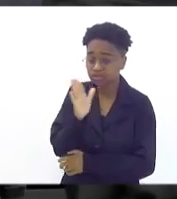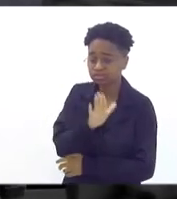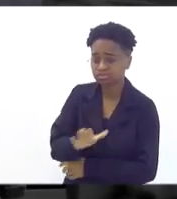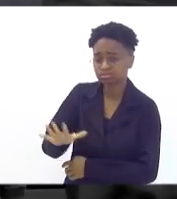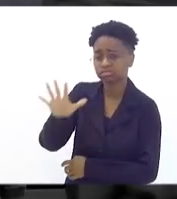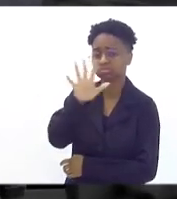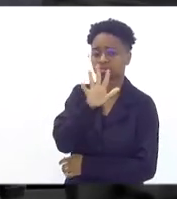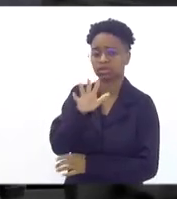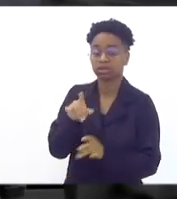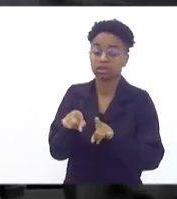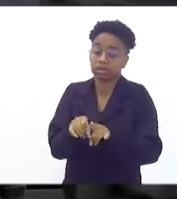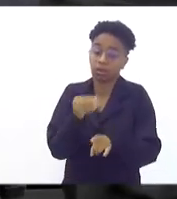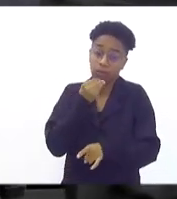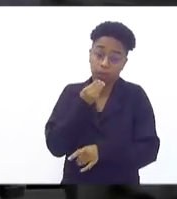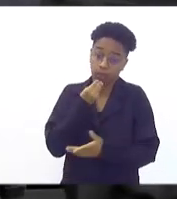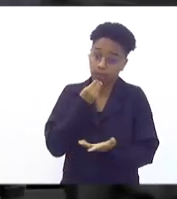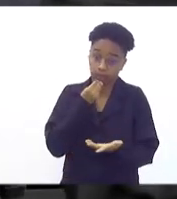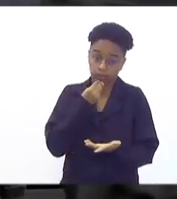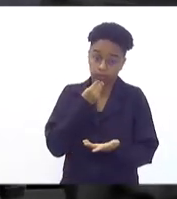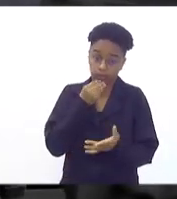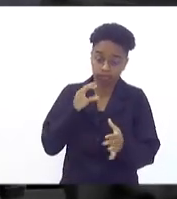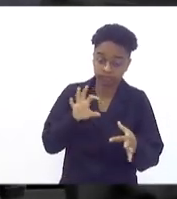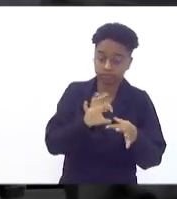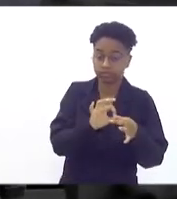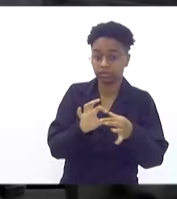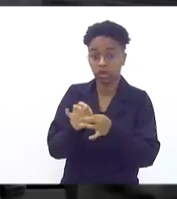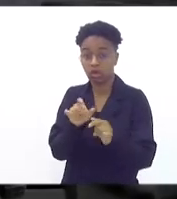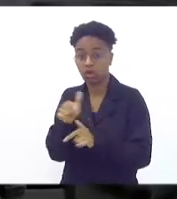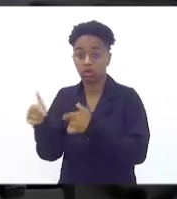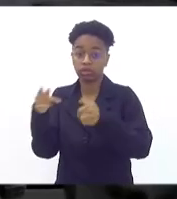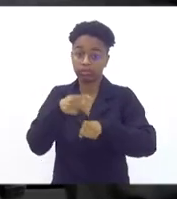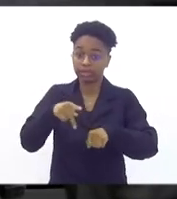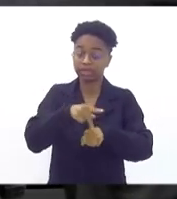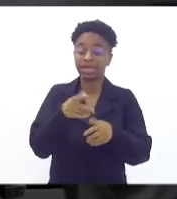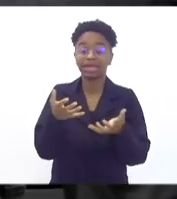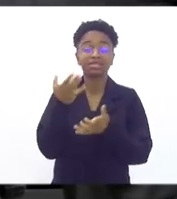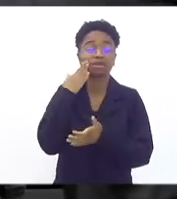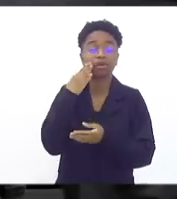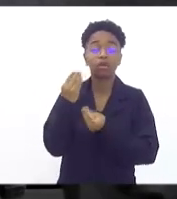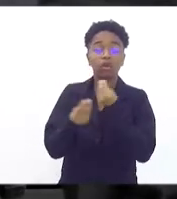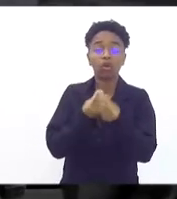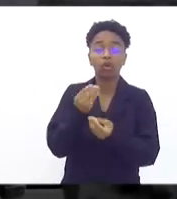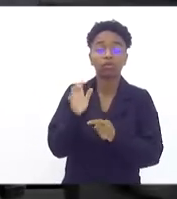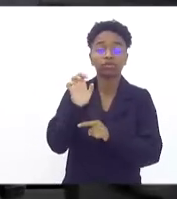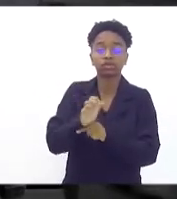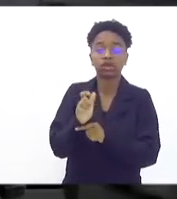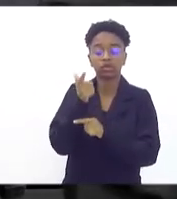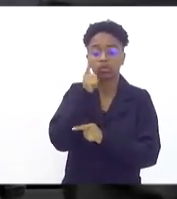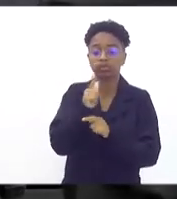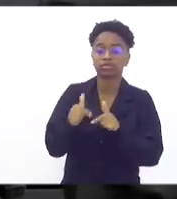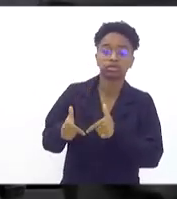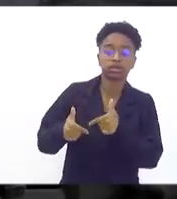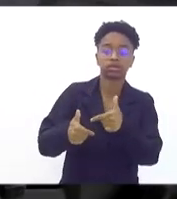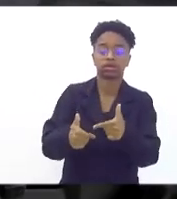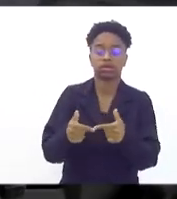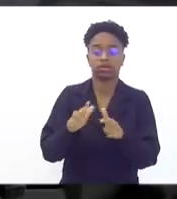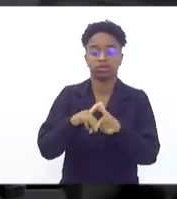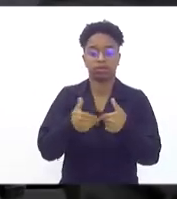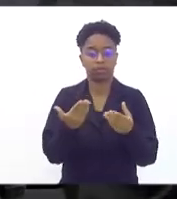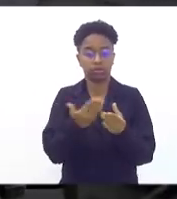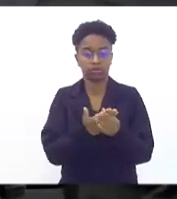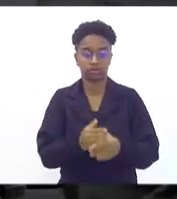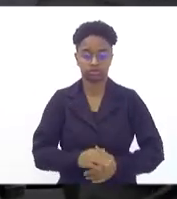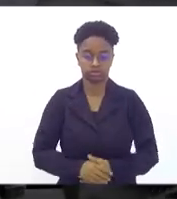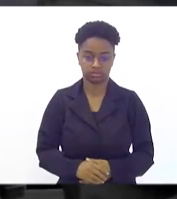e obviamente para o parceiros internacionais também que querem saber como é que o estado vai se posicionar com relação a esse processo